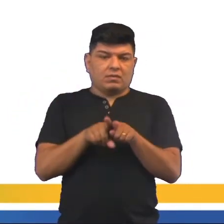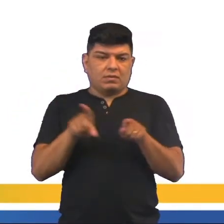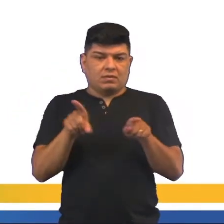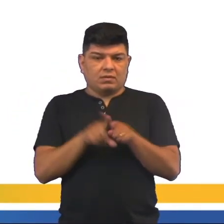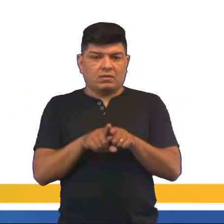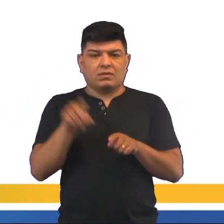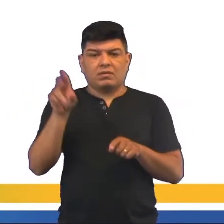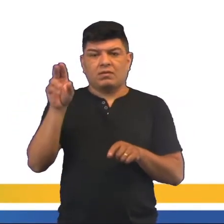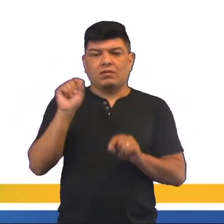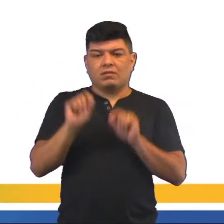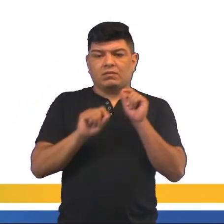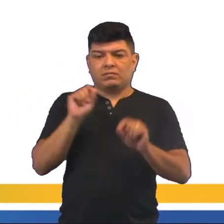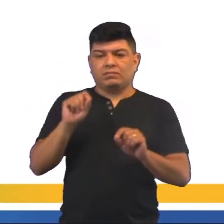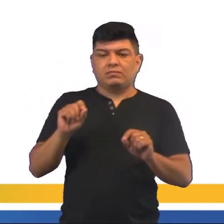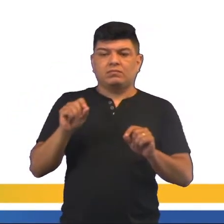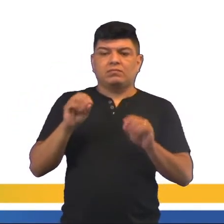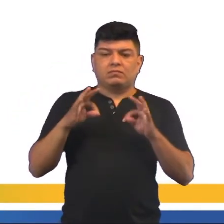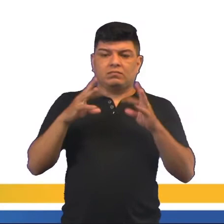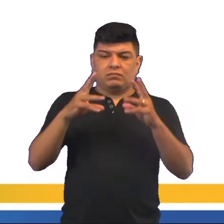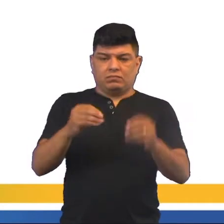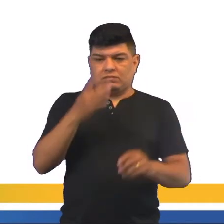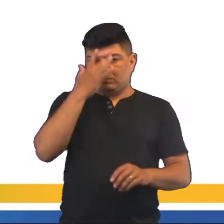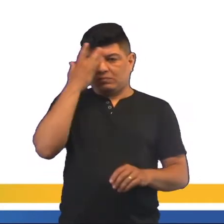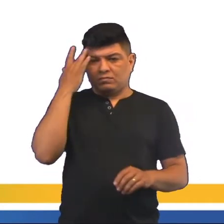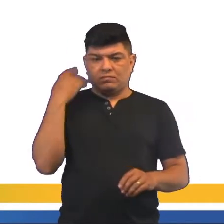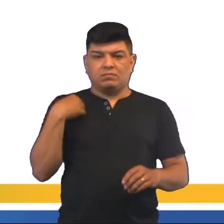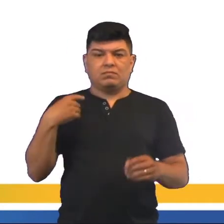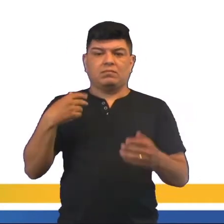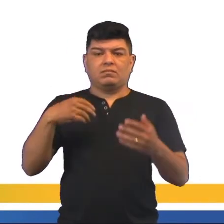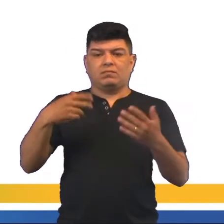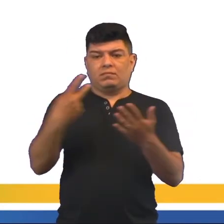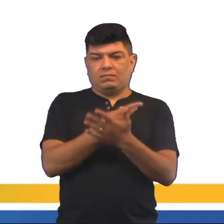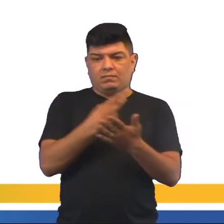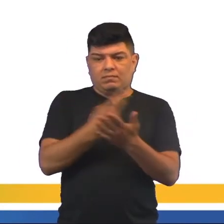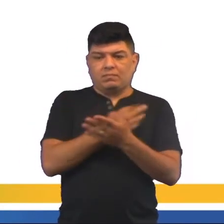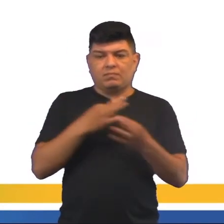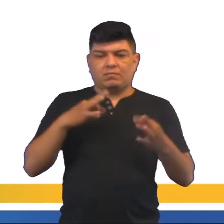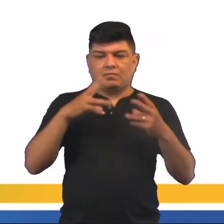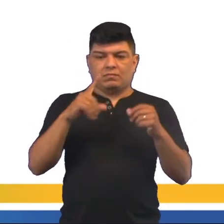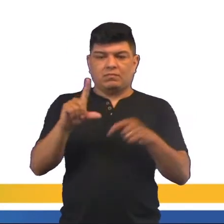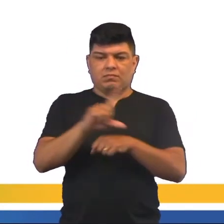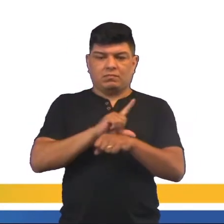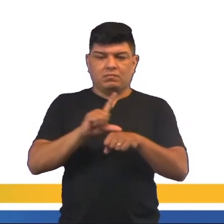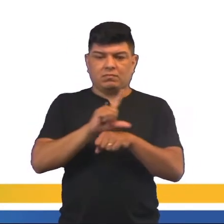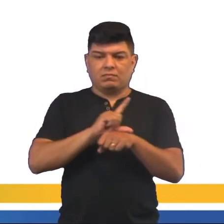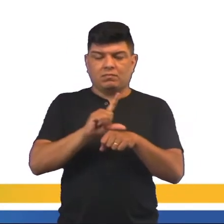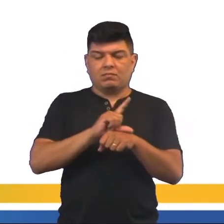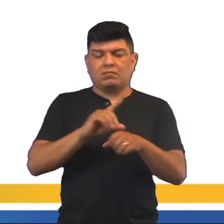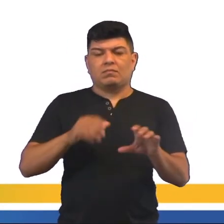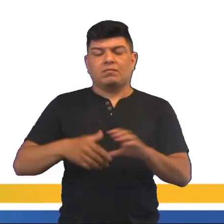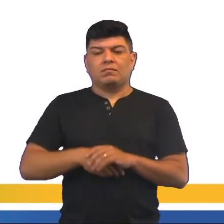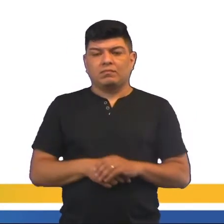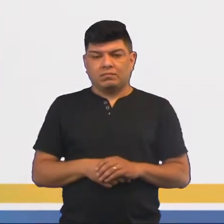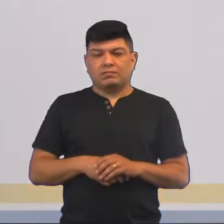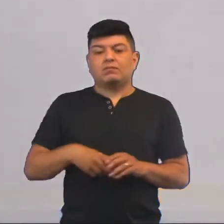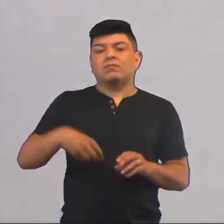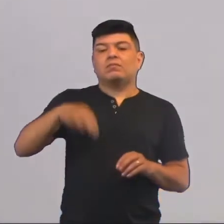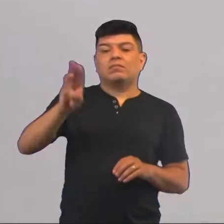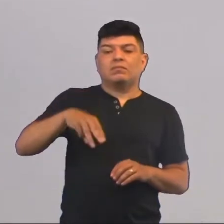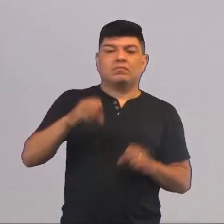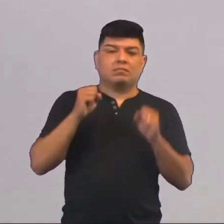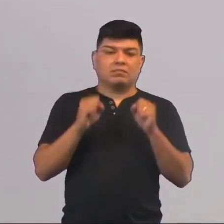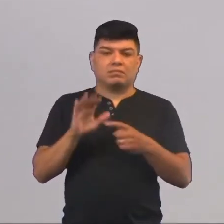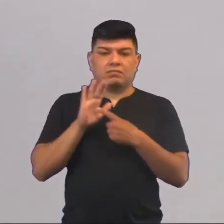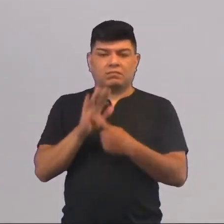e aplicar as sanções para aqueles que descumprirem todas essas legislações ambientais. E aí, quem é que a gente